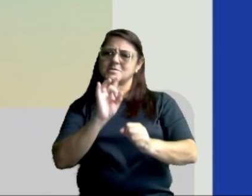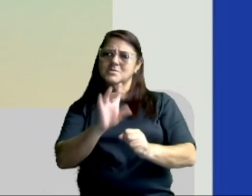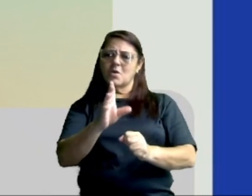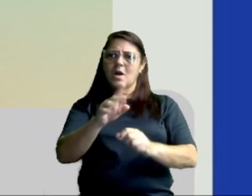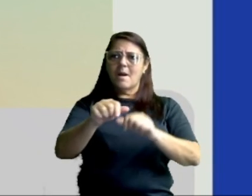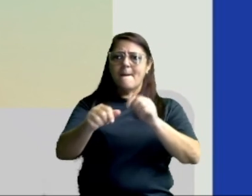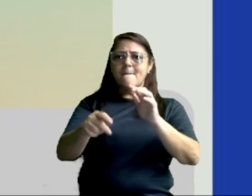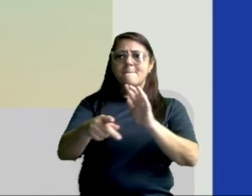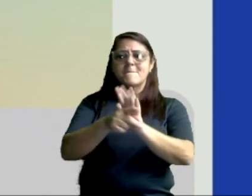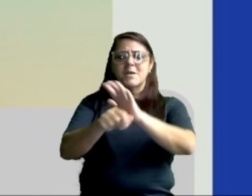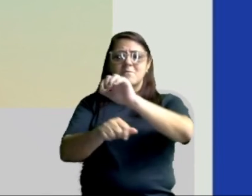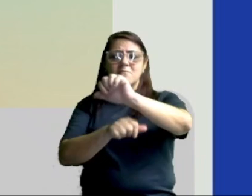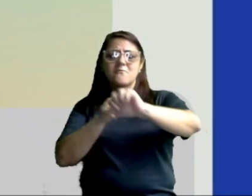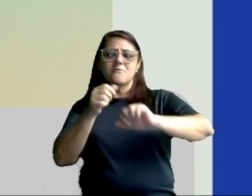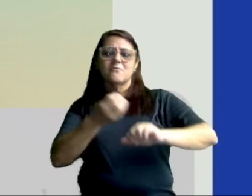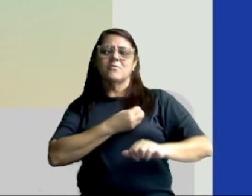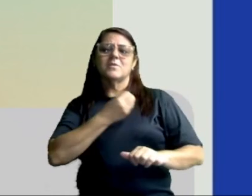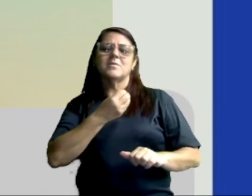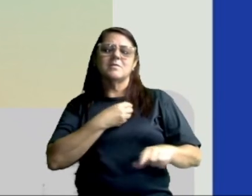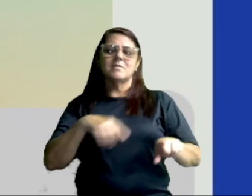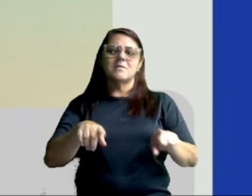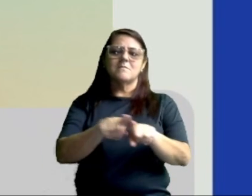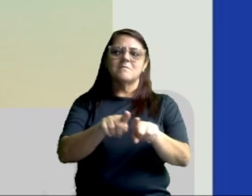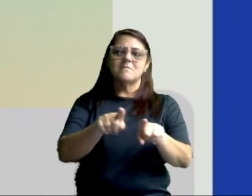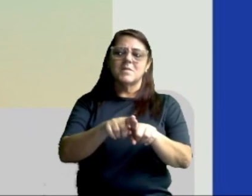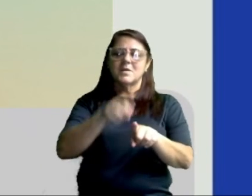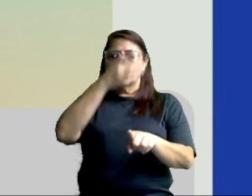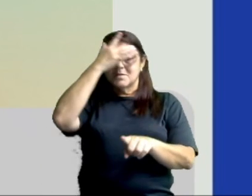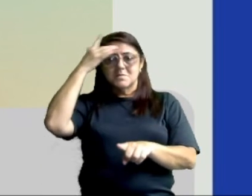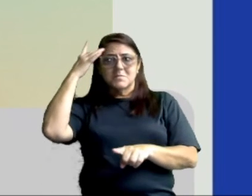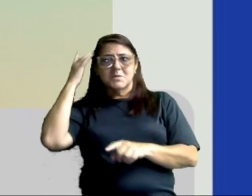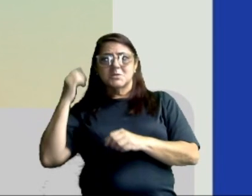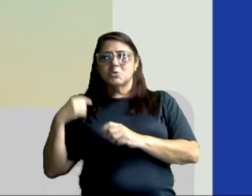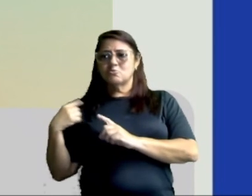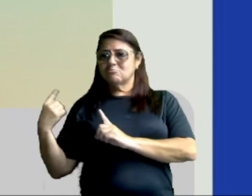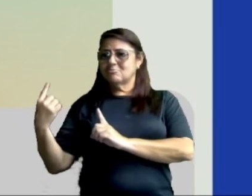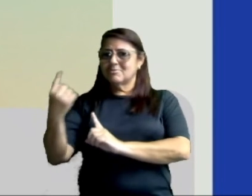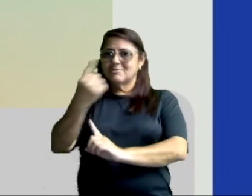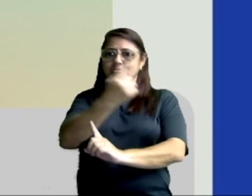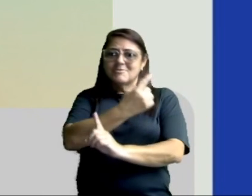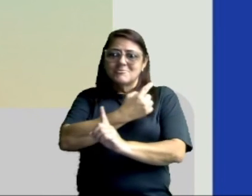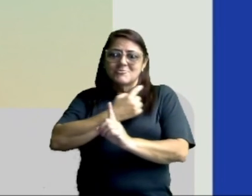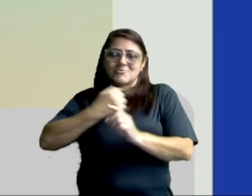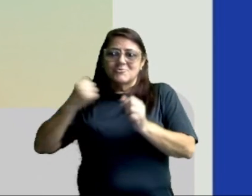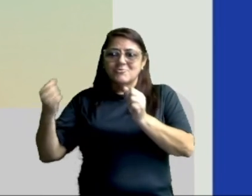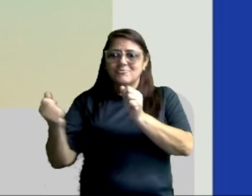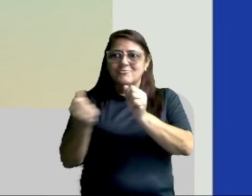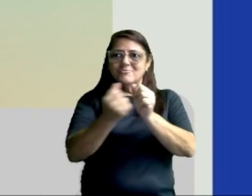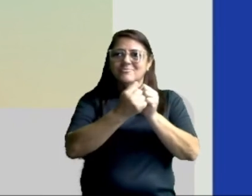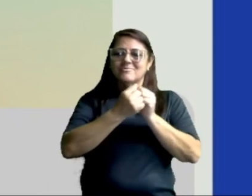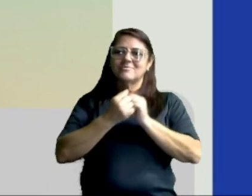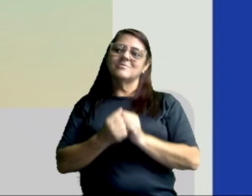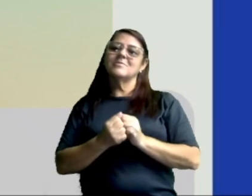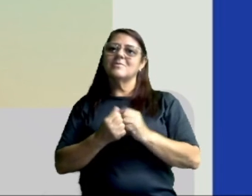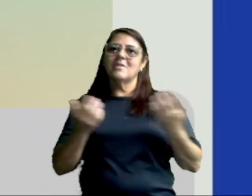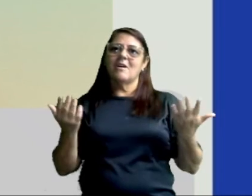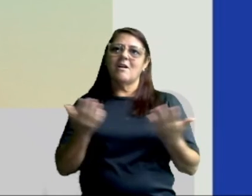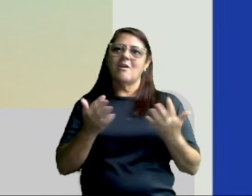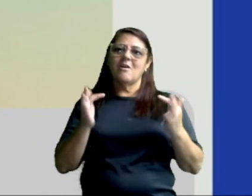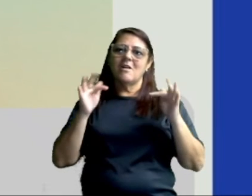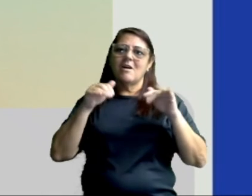própria vida, como também das pessoas que cercam. É isso mesmo, gente. E a nossa aula